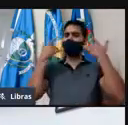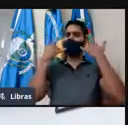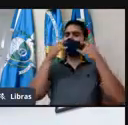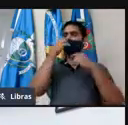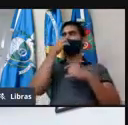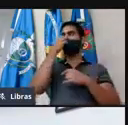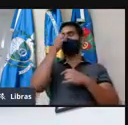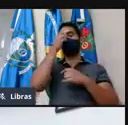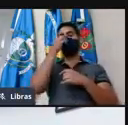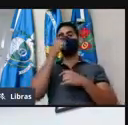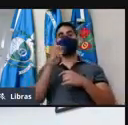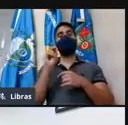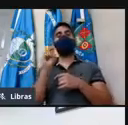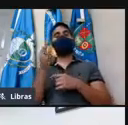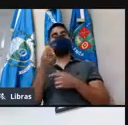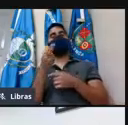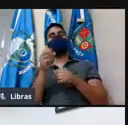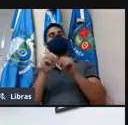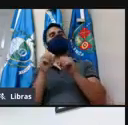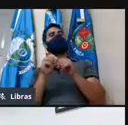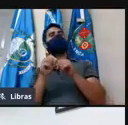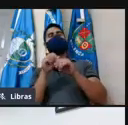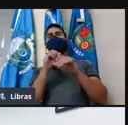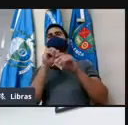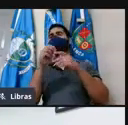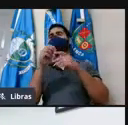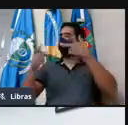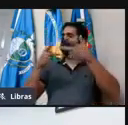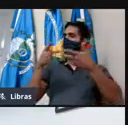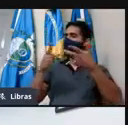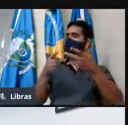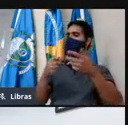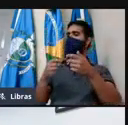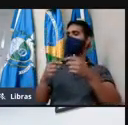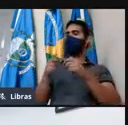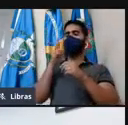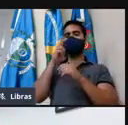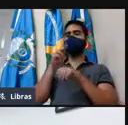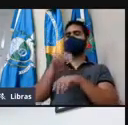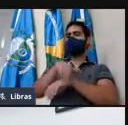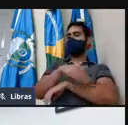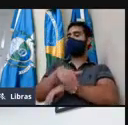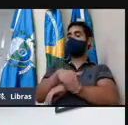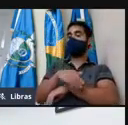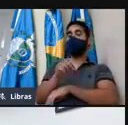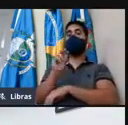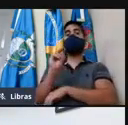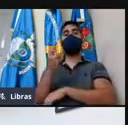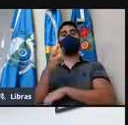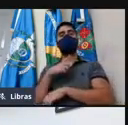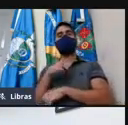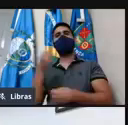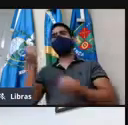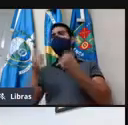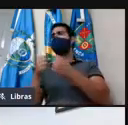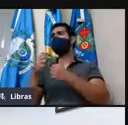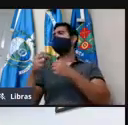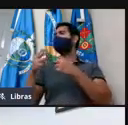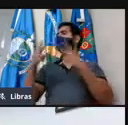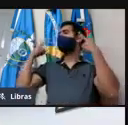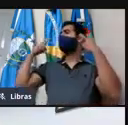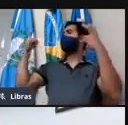Ou através de comunicado verbal, acompanhando nas ruas, ou através também de um carro de som que a